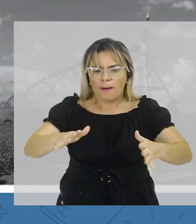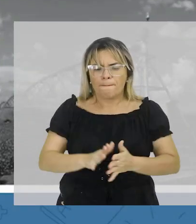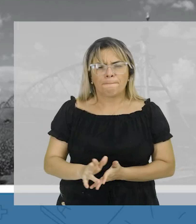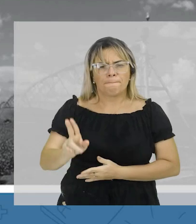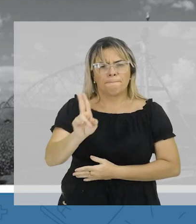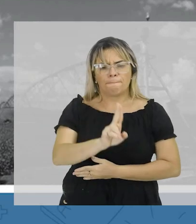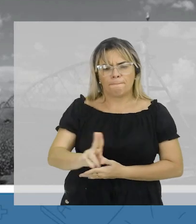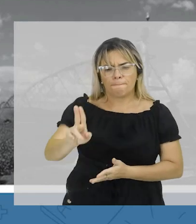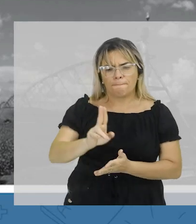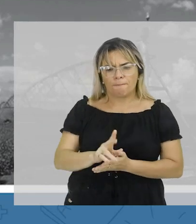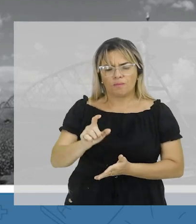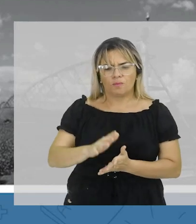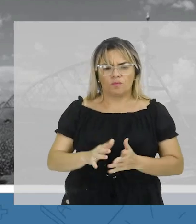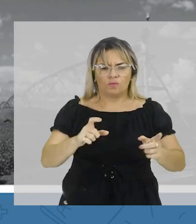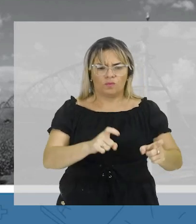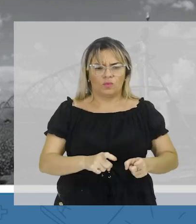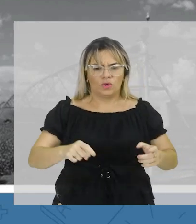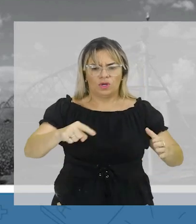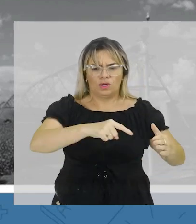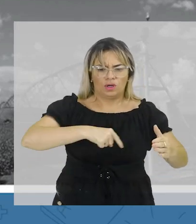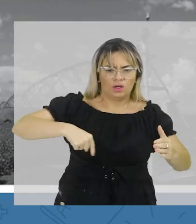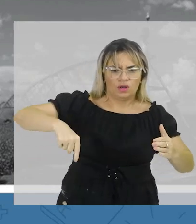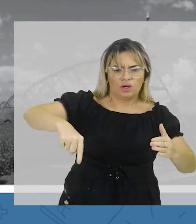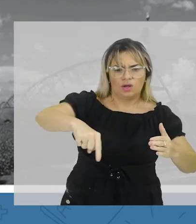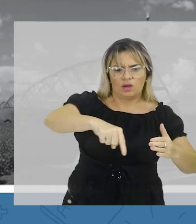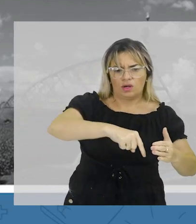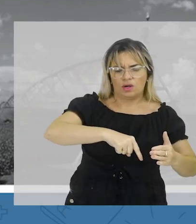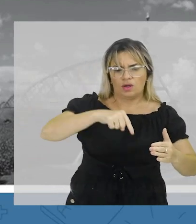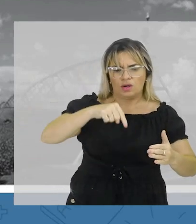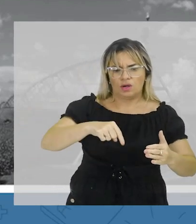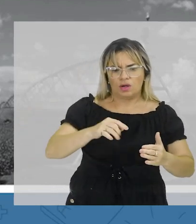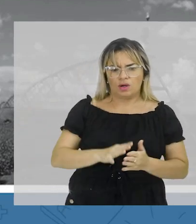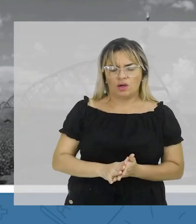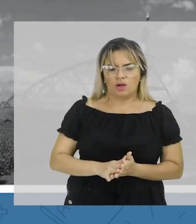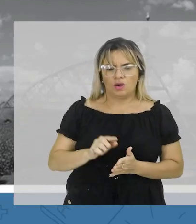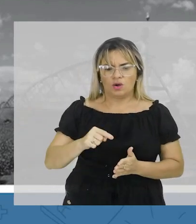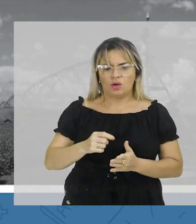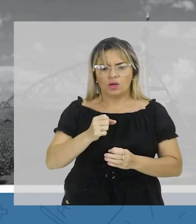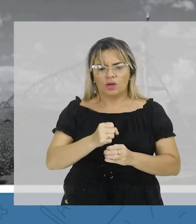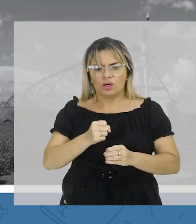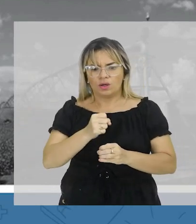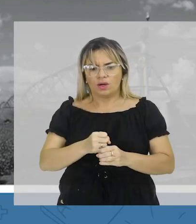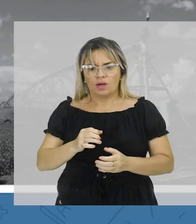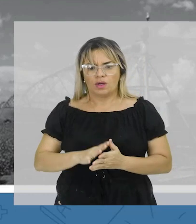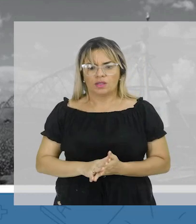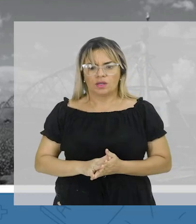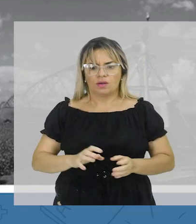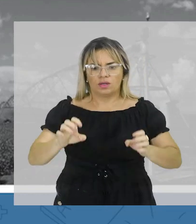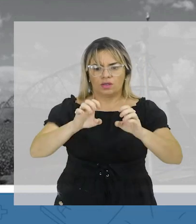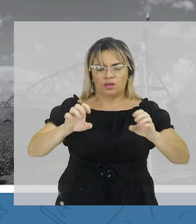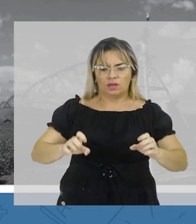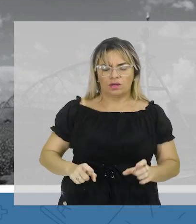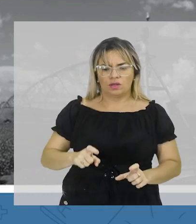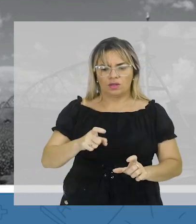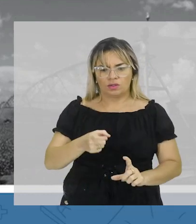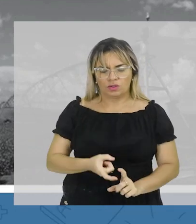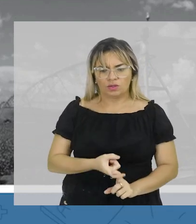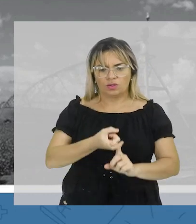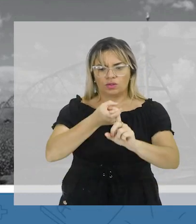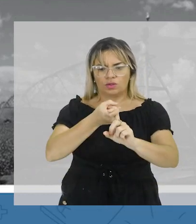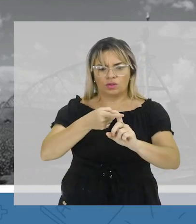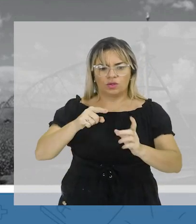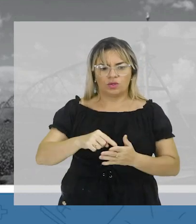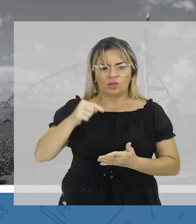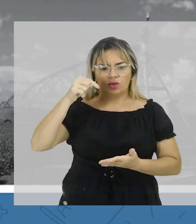agricultura, em que uma área circular é projetada para receber uma estrutura suspensa no centro da área. Há